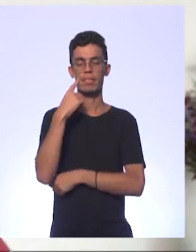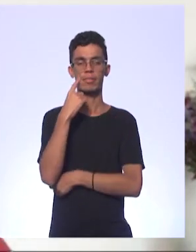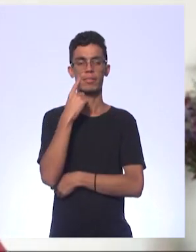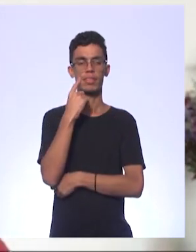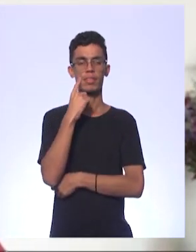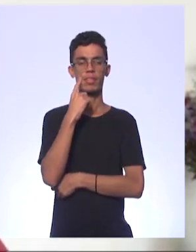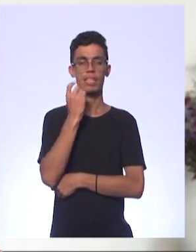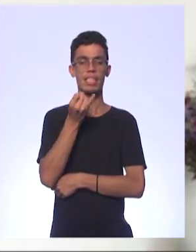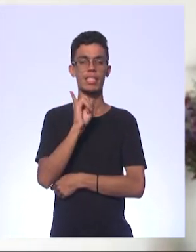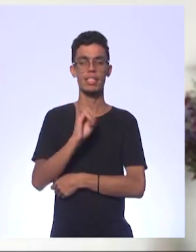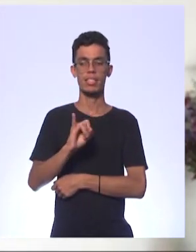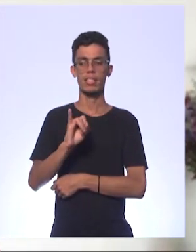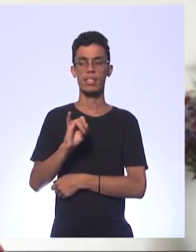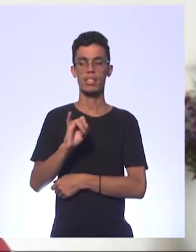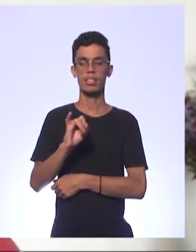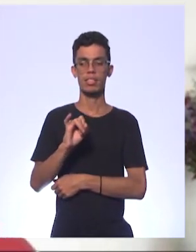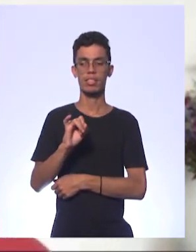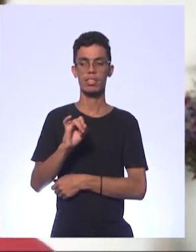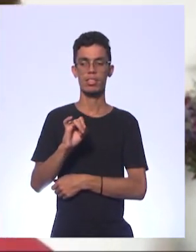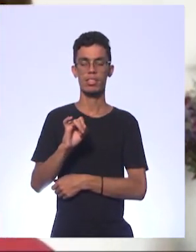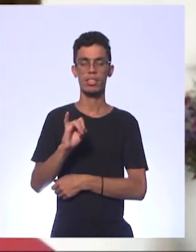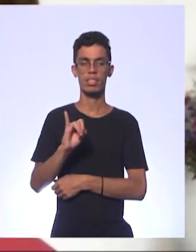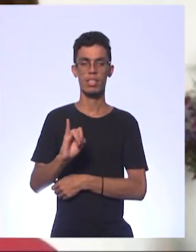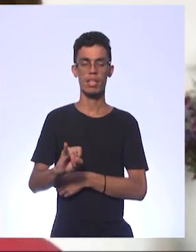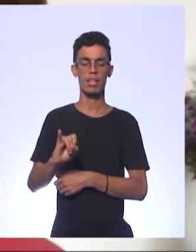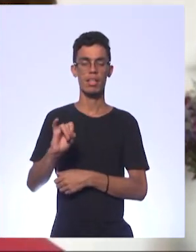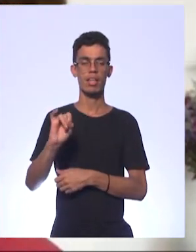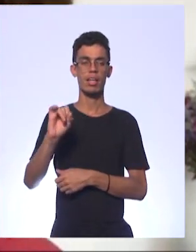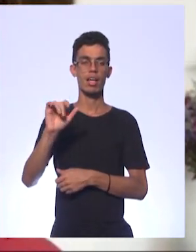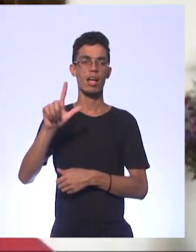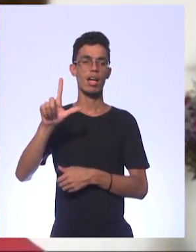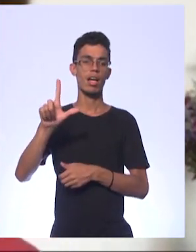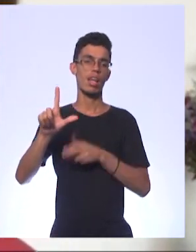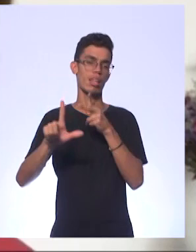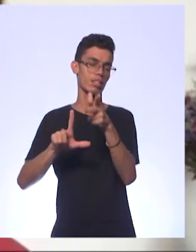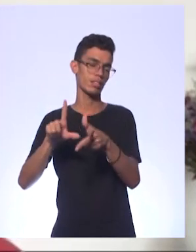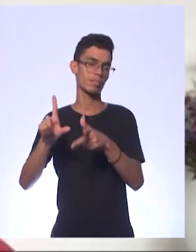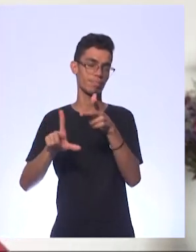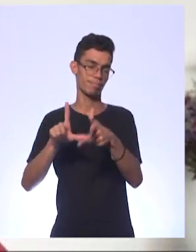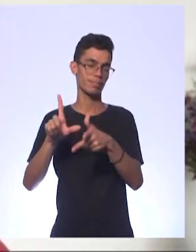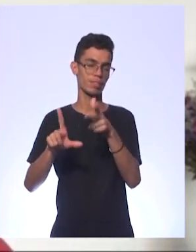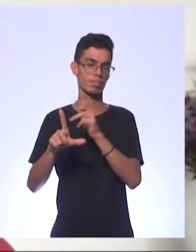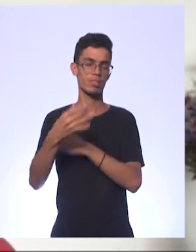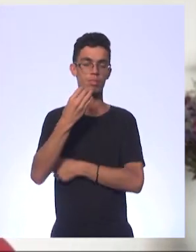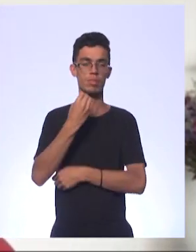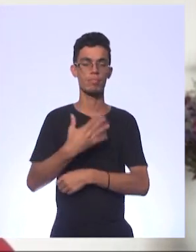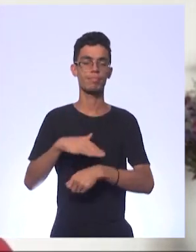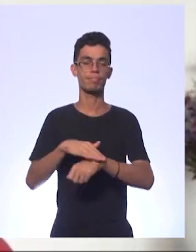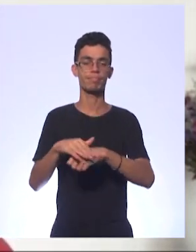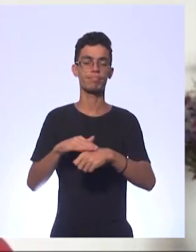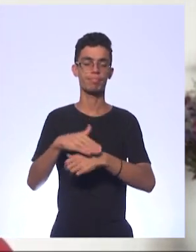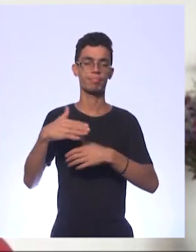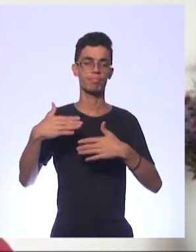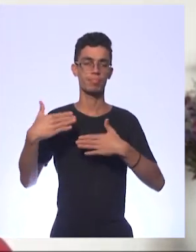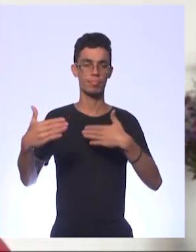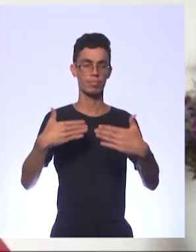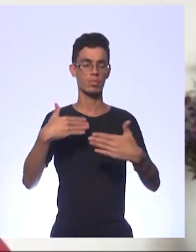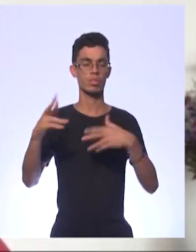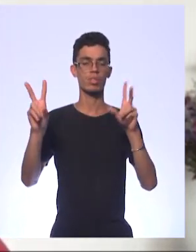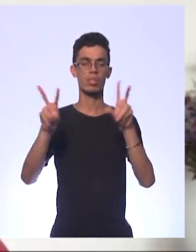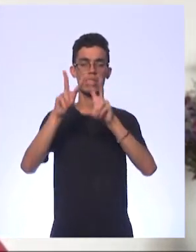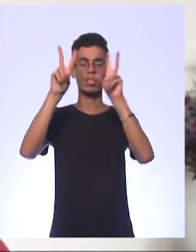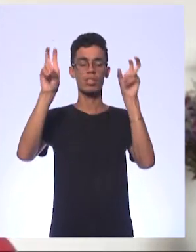se valeu alguma coisa nessa live de hoje, foi esse debate muito produtivo